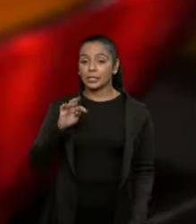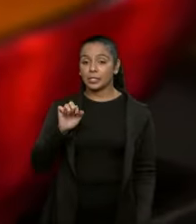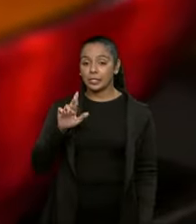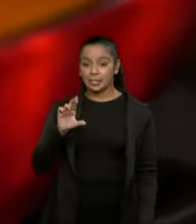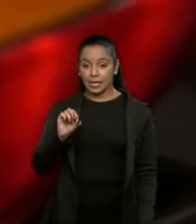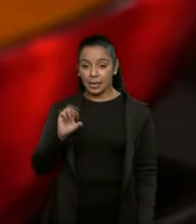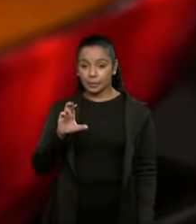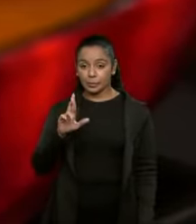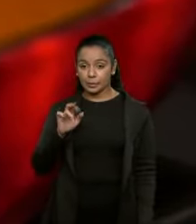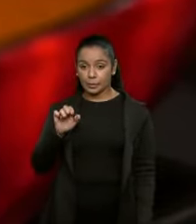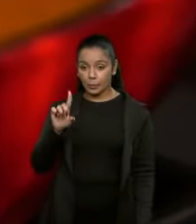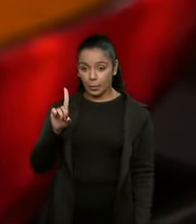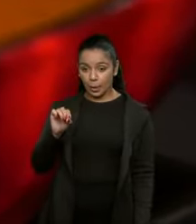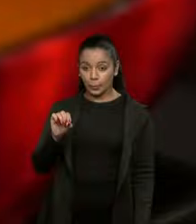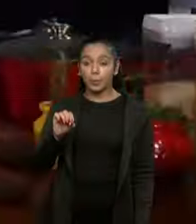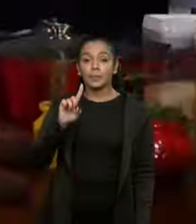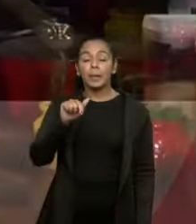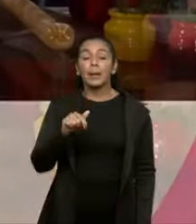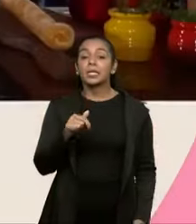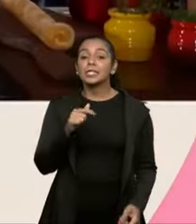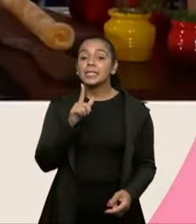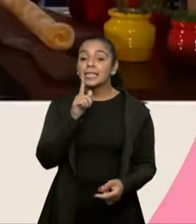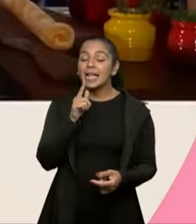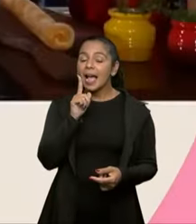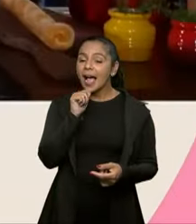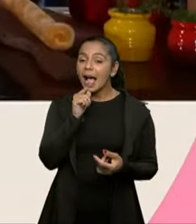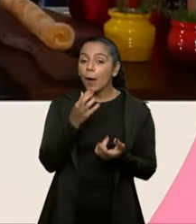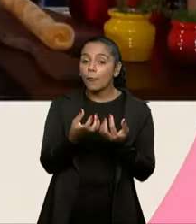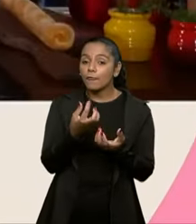mas na água fervendo, o truque, isso aí não. Isso aí é um ovozinho...